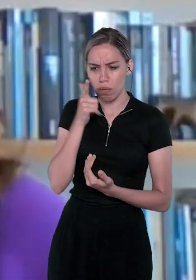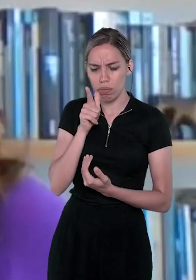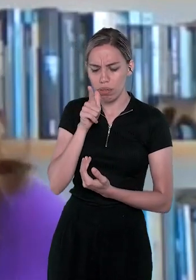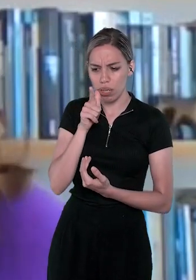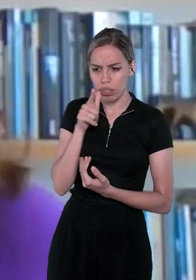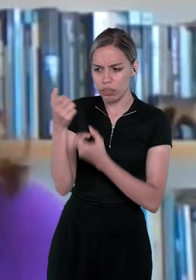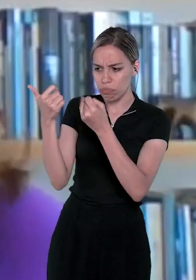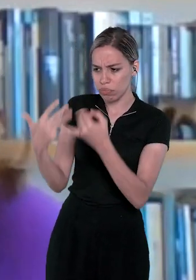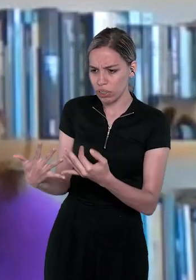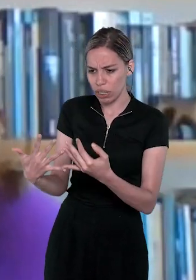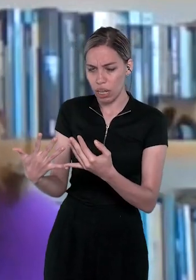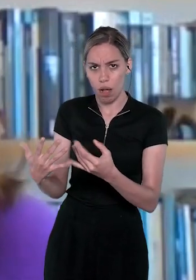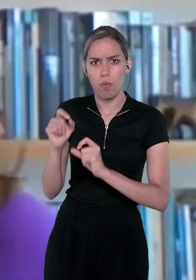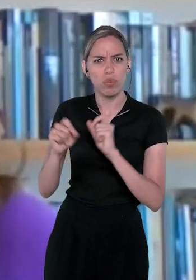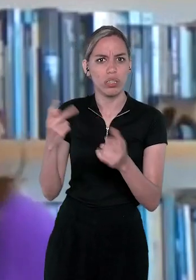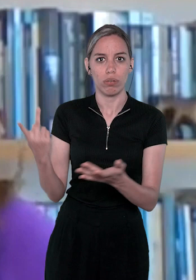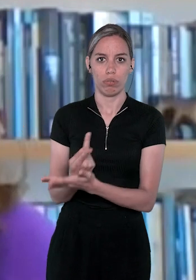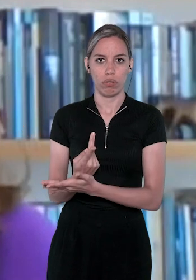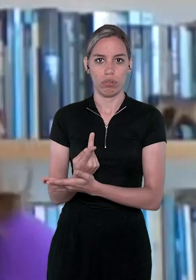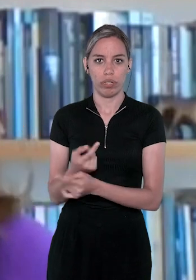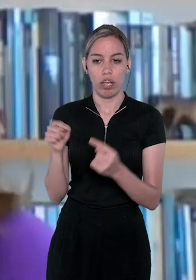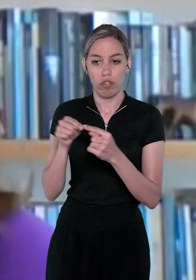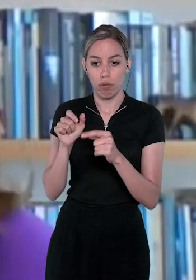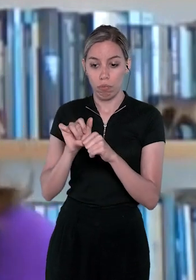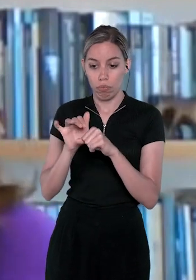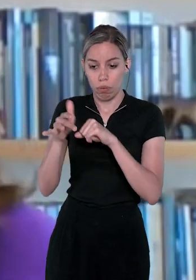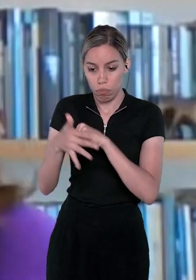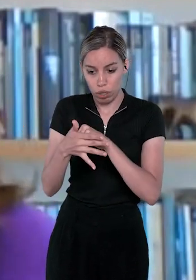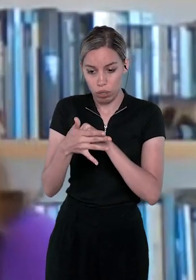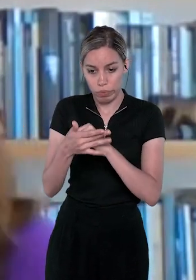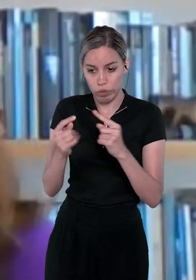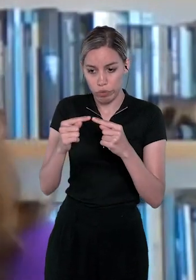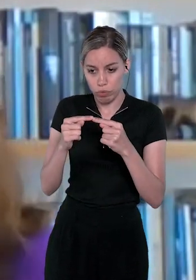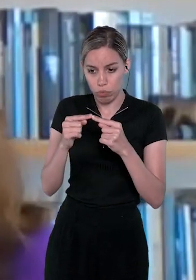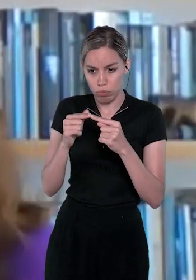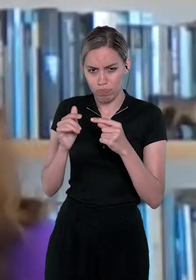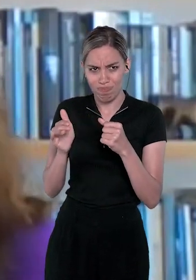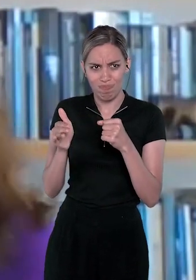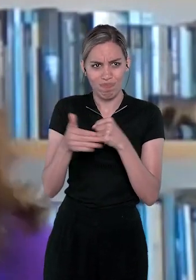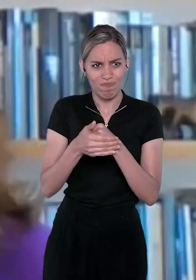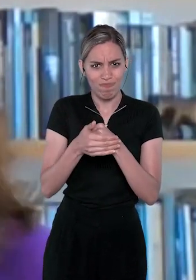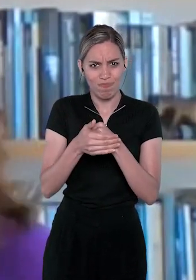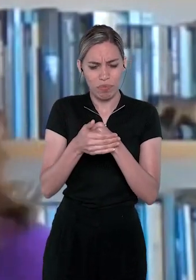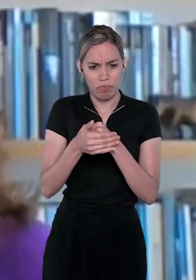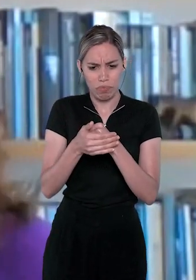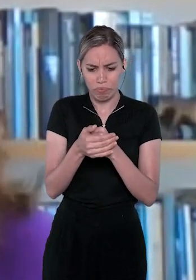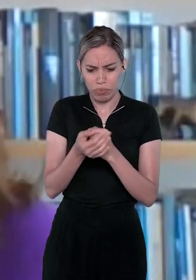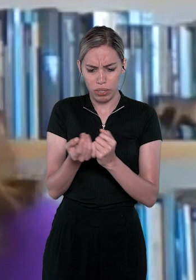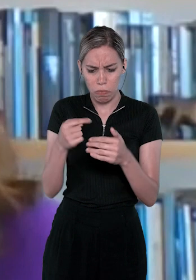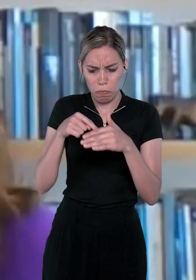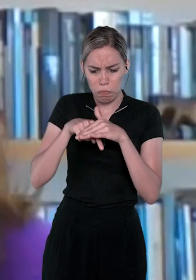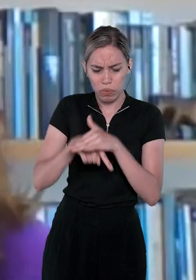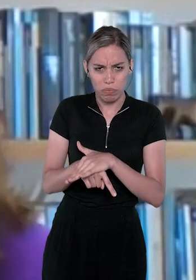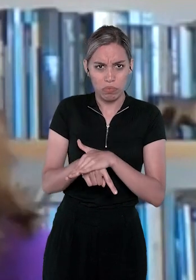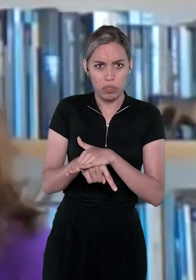é um assombro coletivo. Na pandemia, isso ficou ainda mais aprofundado, porque